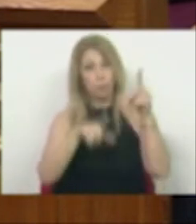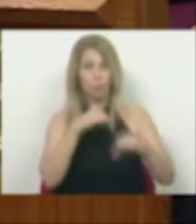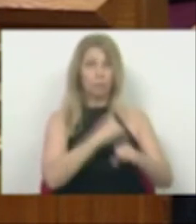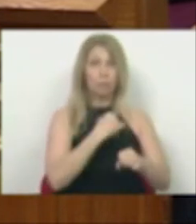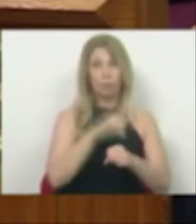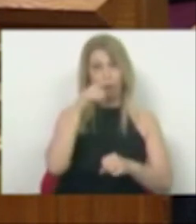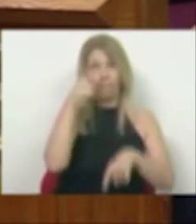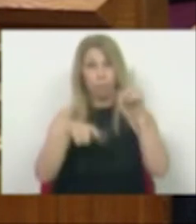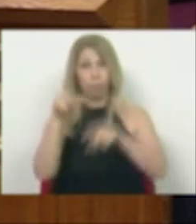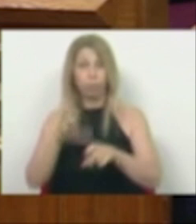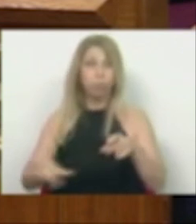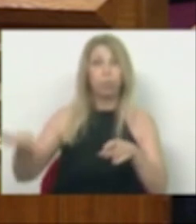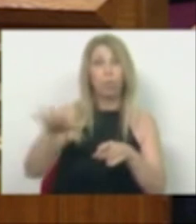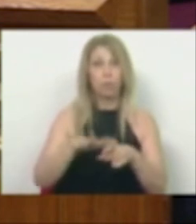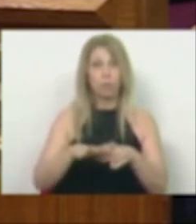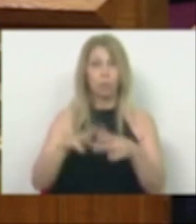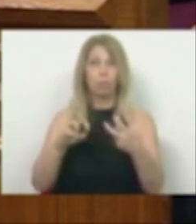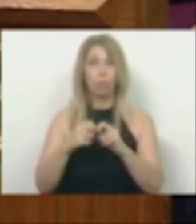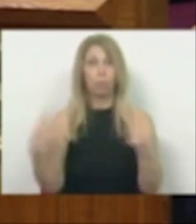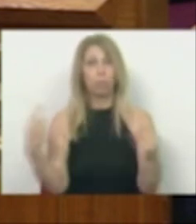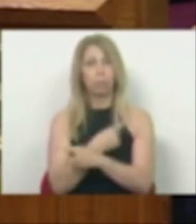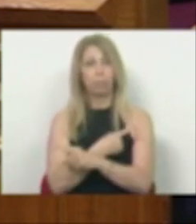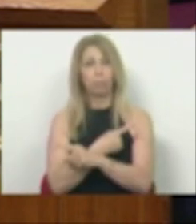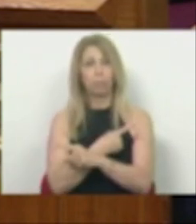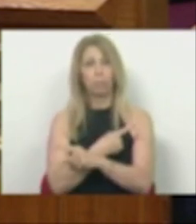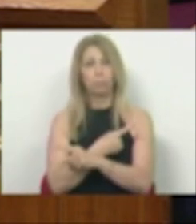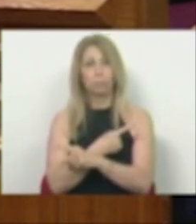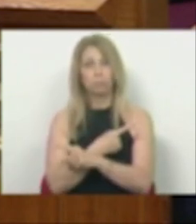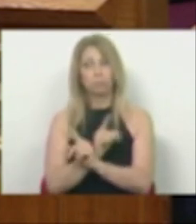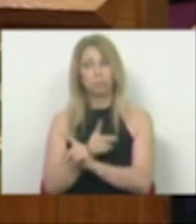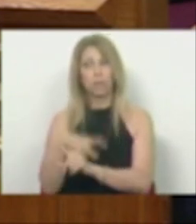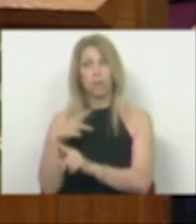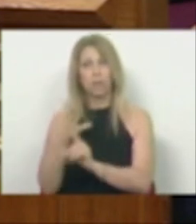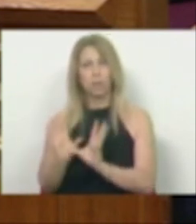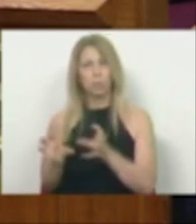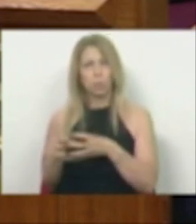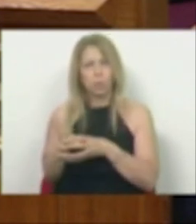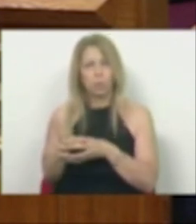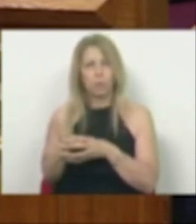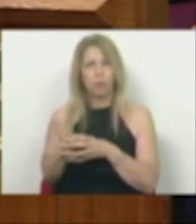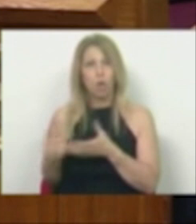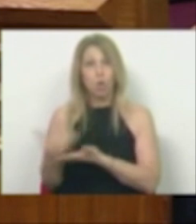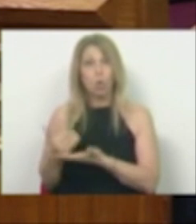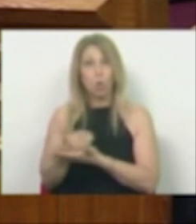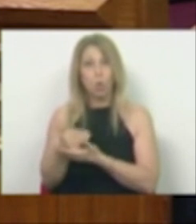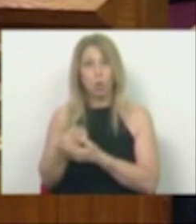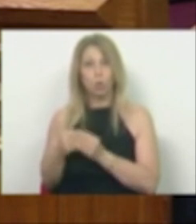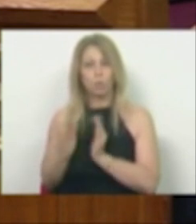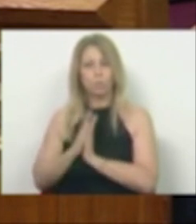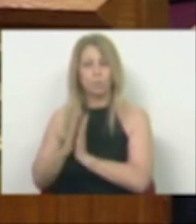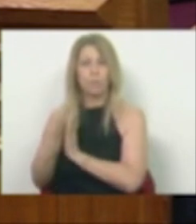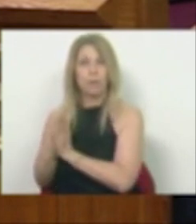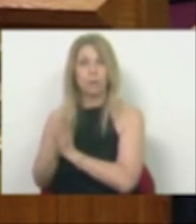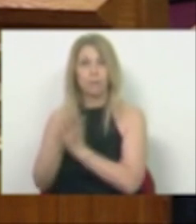populações são problemas que contrastam com a concentração da riqueza, o acumular de lucros dos grandes grupos